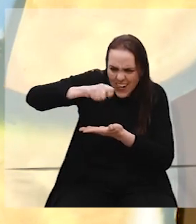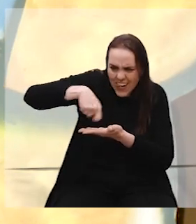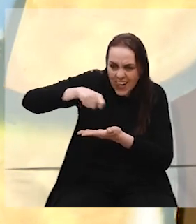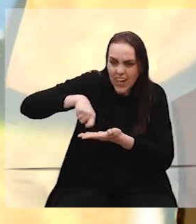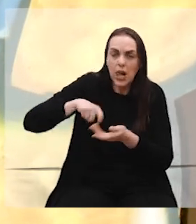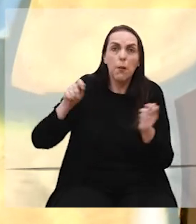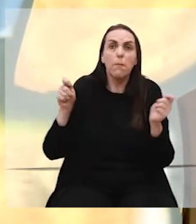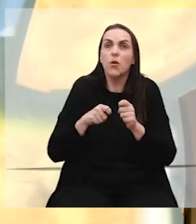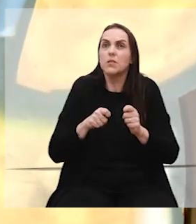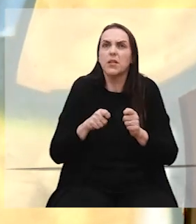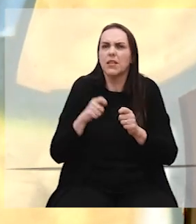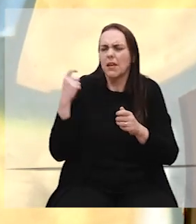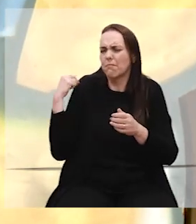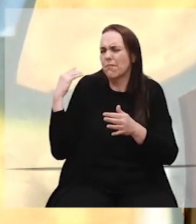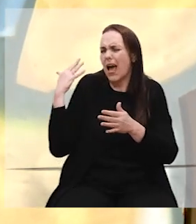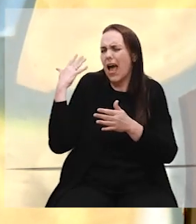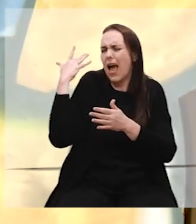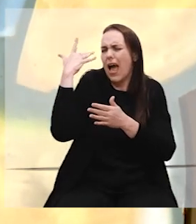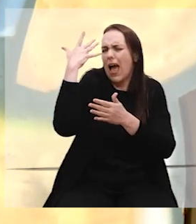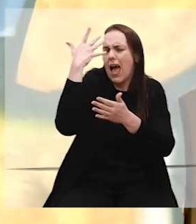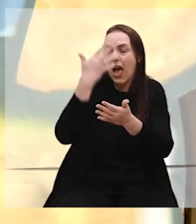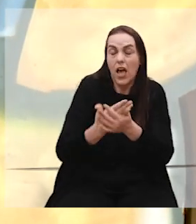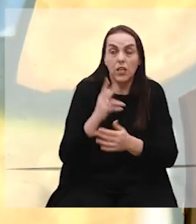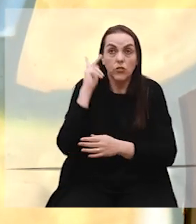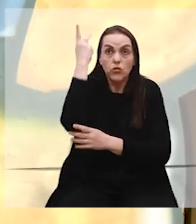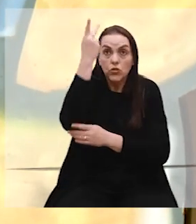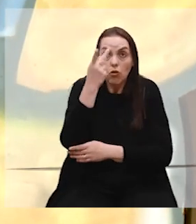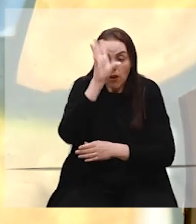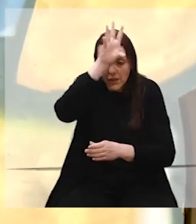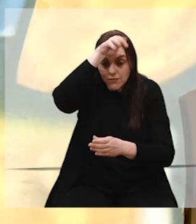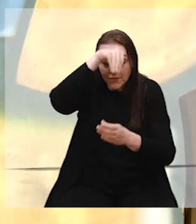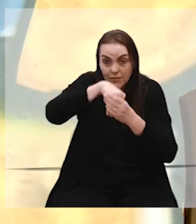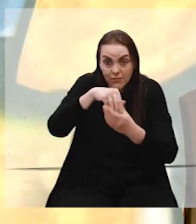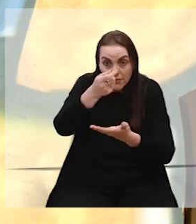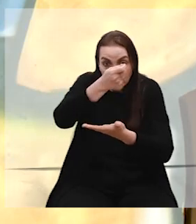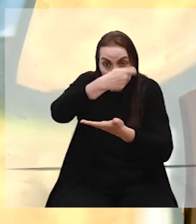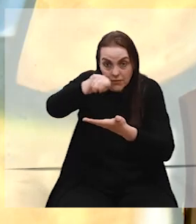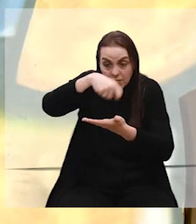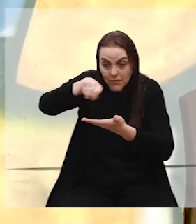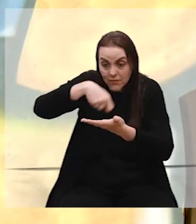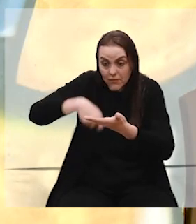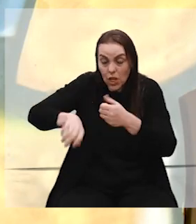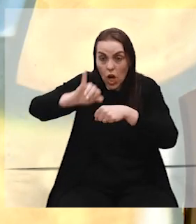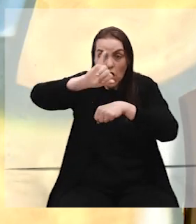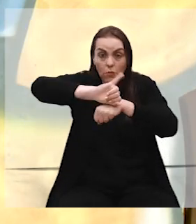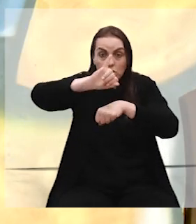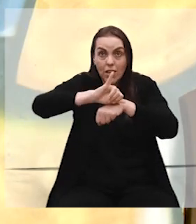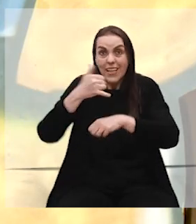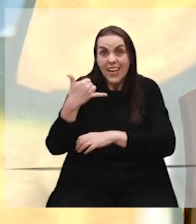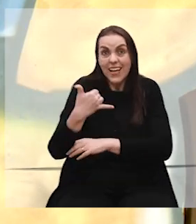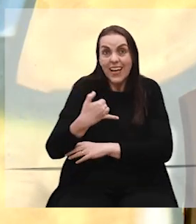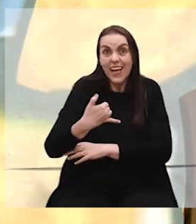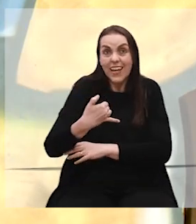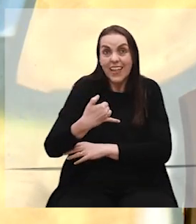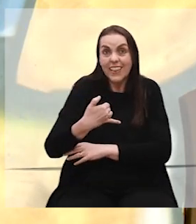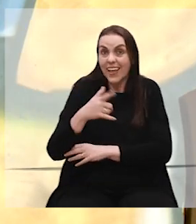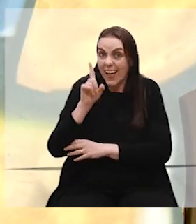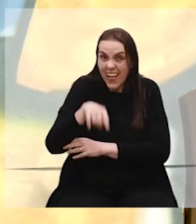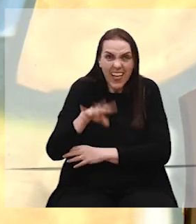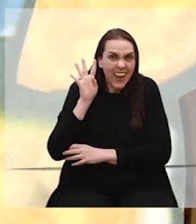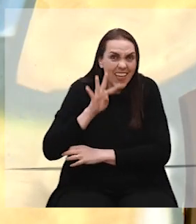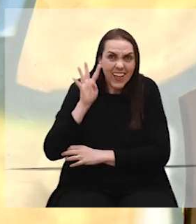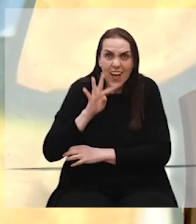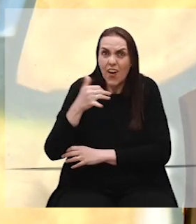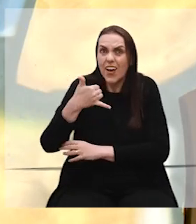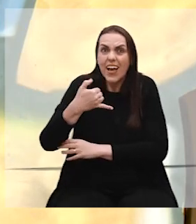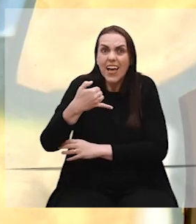faz com que milênios de história eles estejam contidos em um objeto. Caneta, tem coisa mais legal que uma caneta,